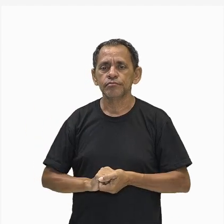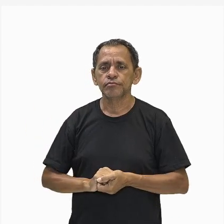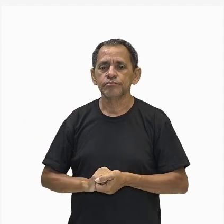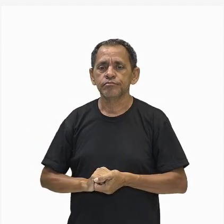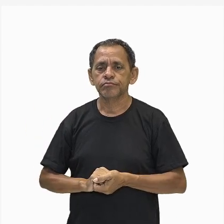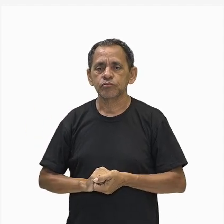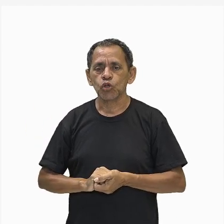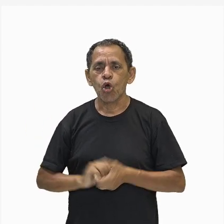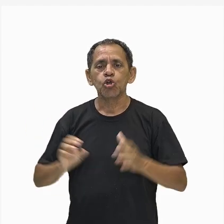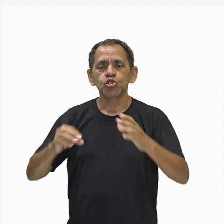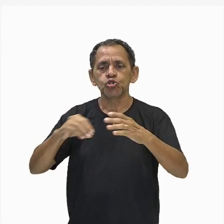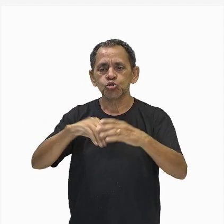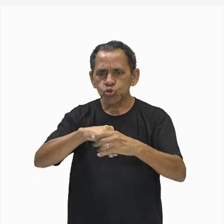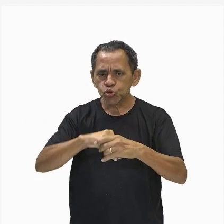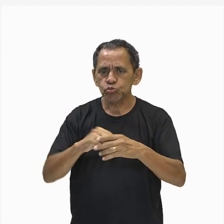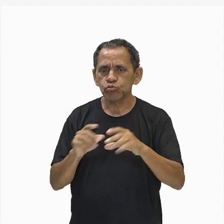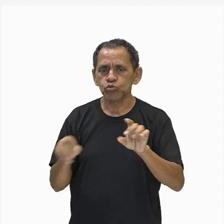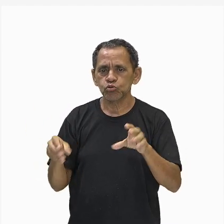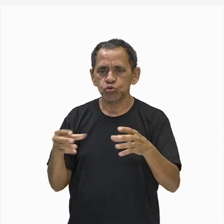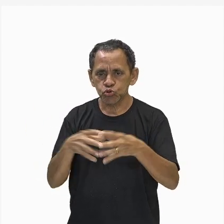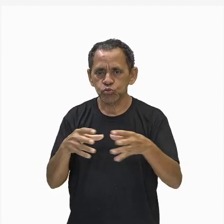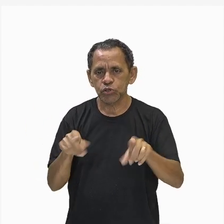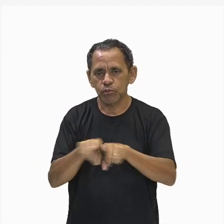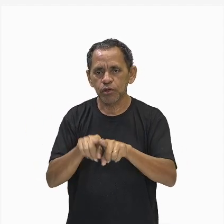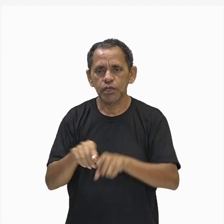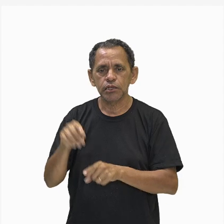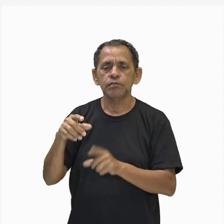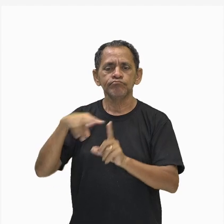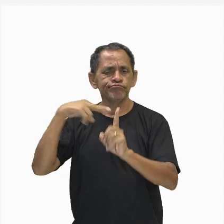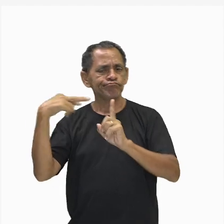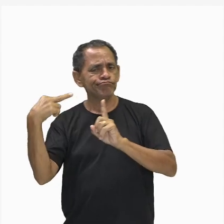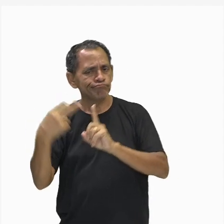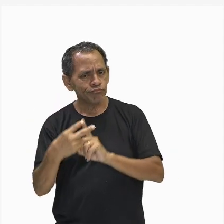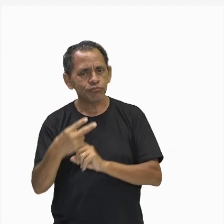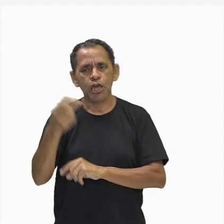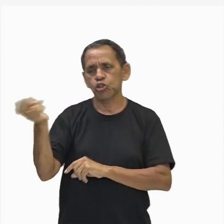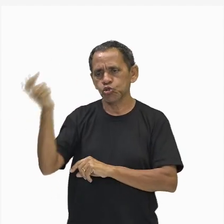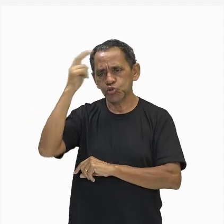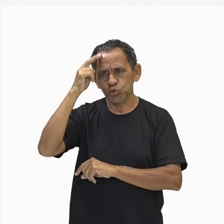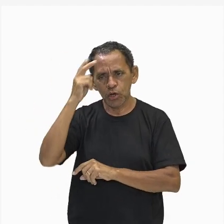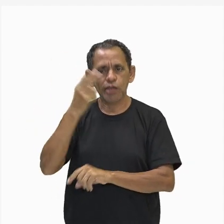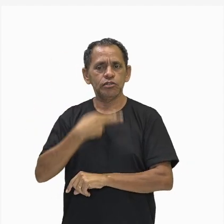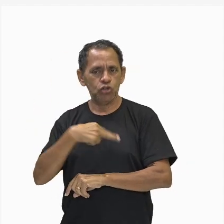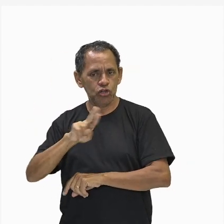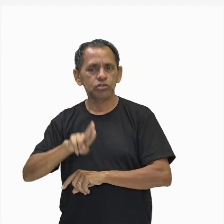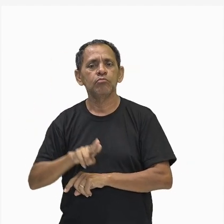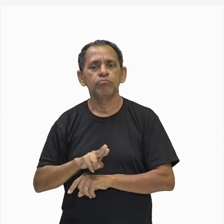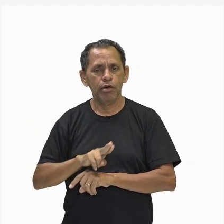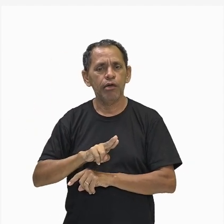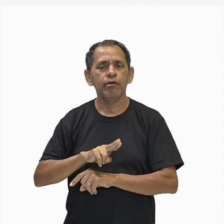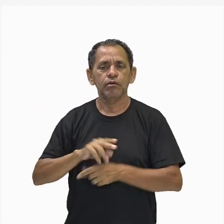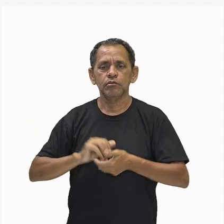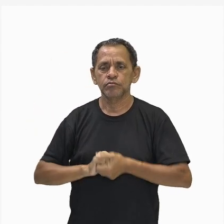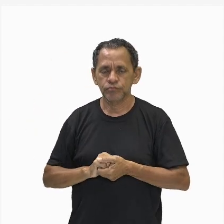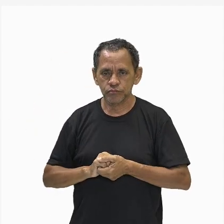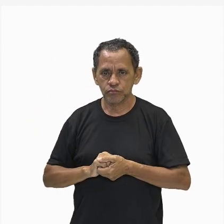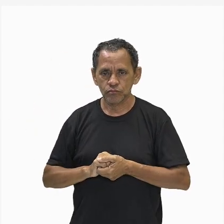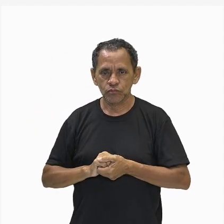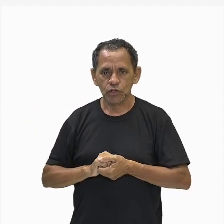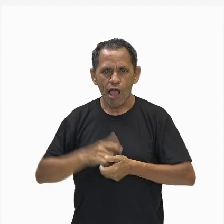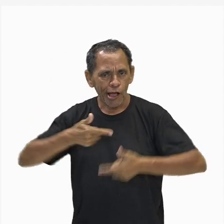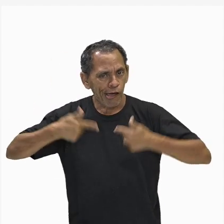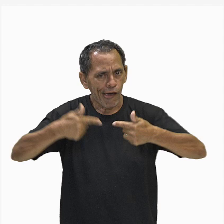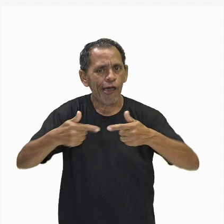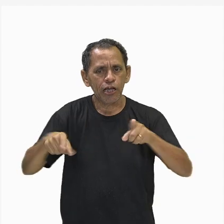bárbaras. Aspectos culturais e religiosos estavam vinculados, então, ao espírito de guerra, tá? Então, os bárbaros